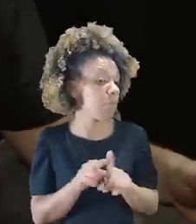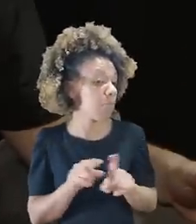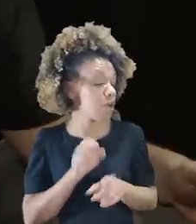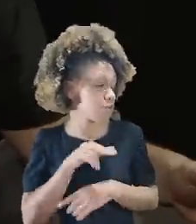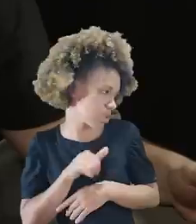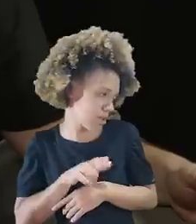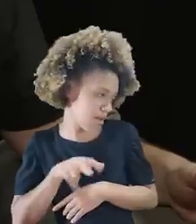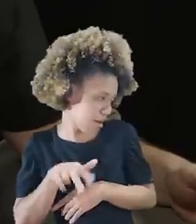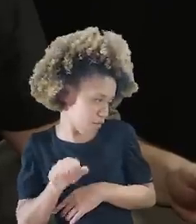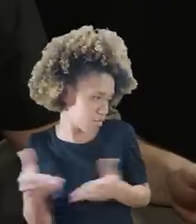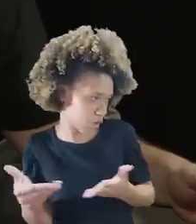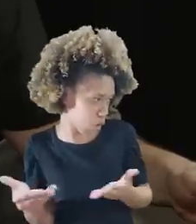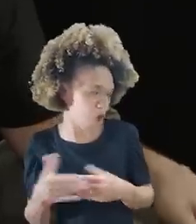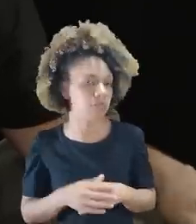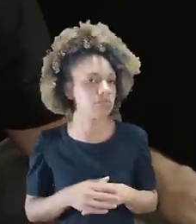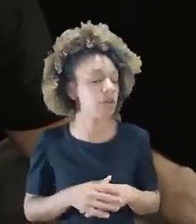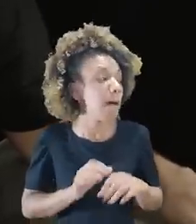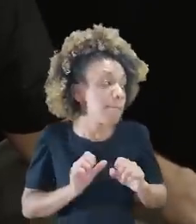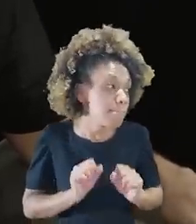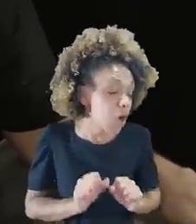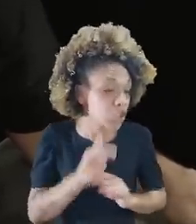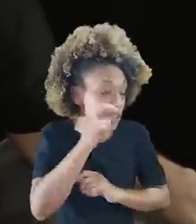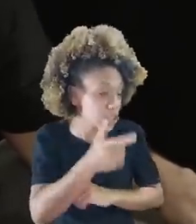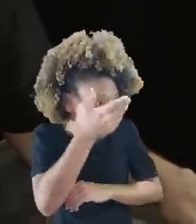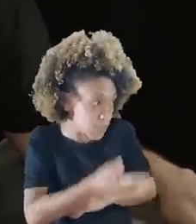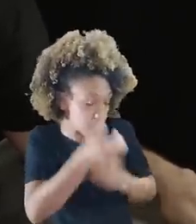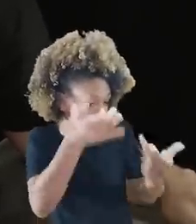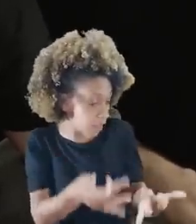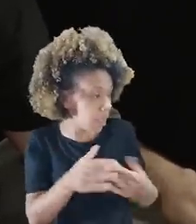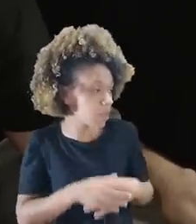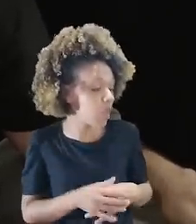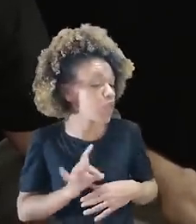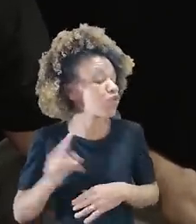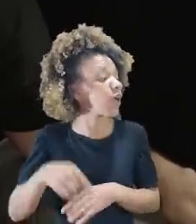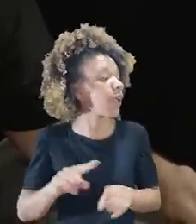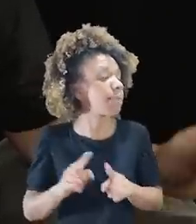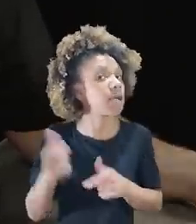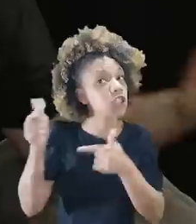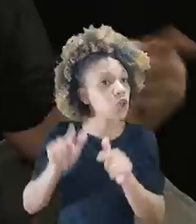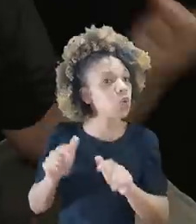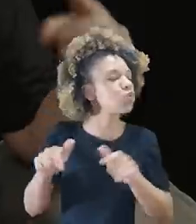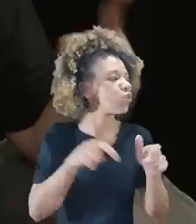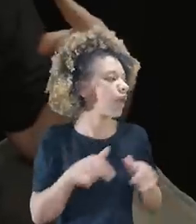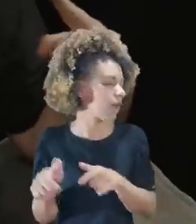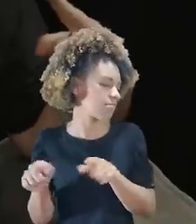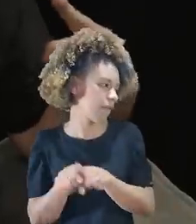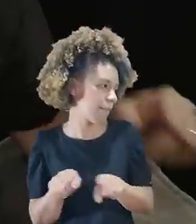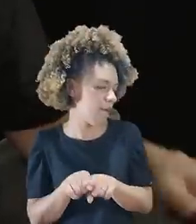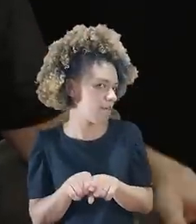maravilhoso porque você para mim não é porque você é só um artista é porque você conseguiu lidar com uma coisa que as pessoas estão entrando